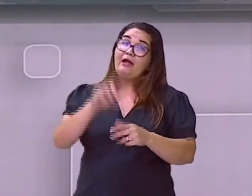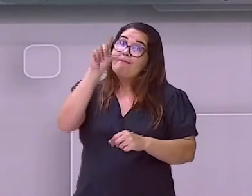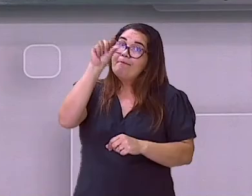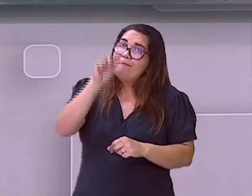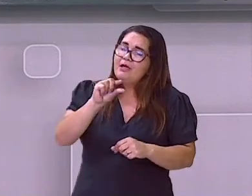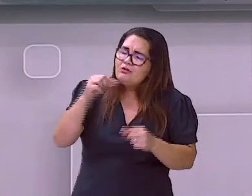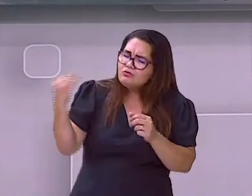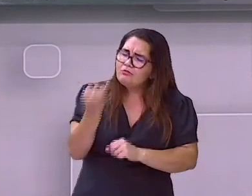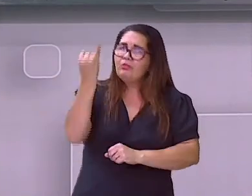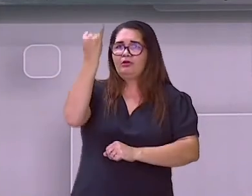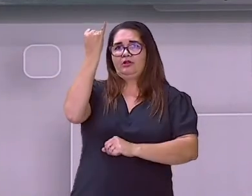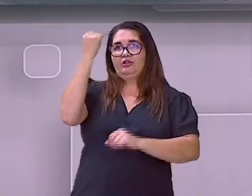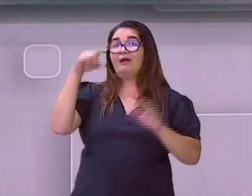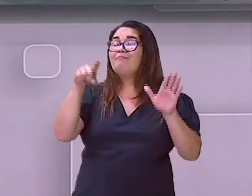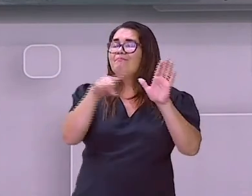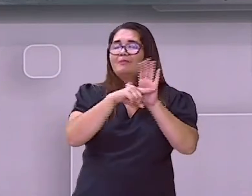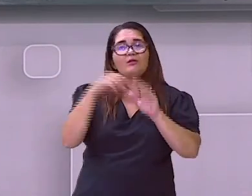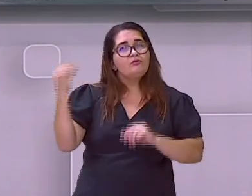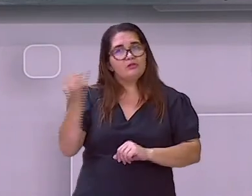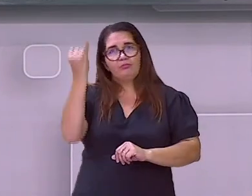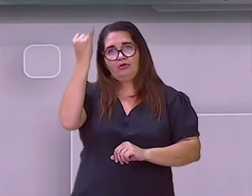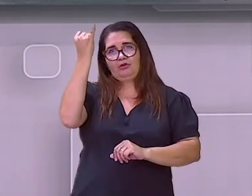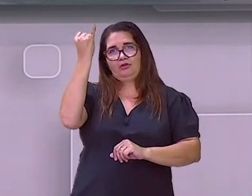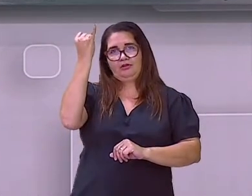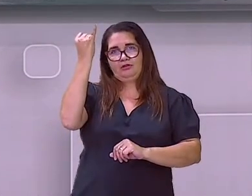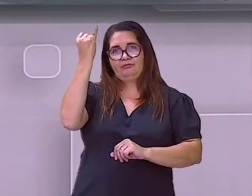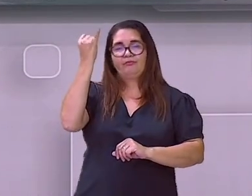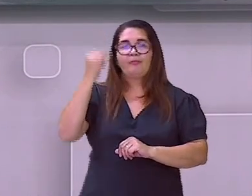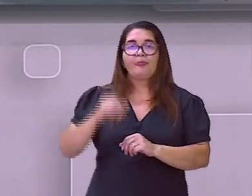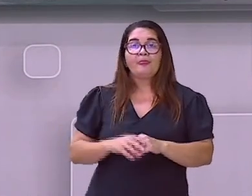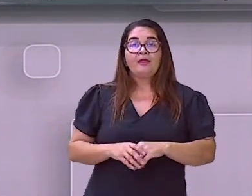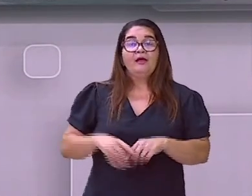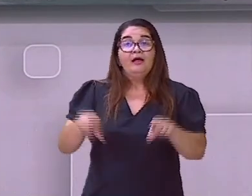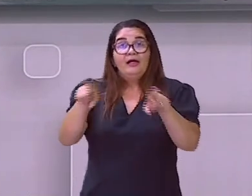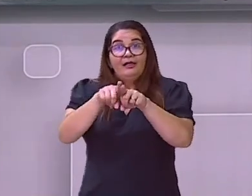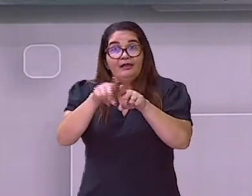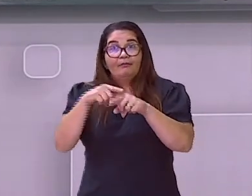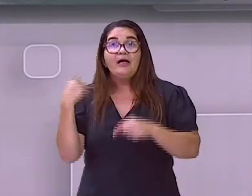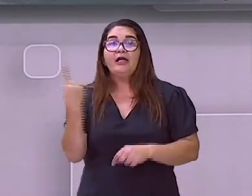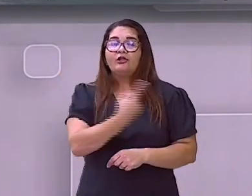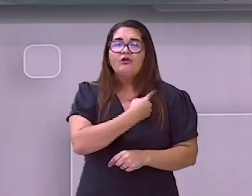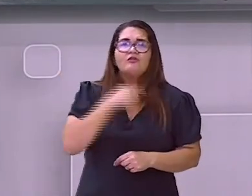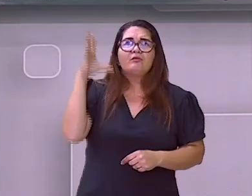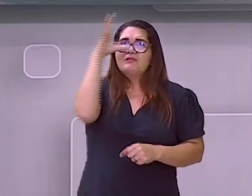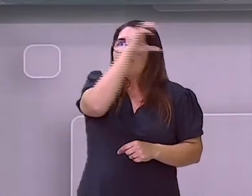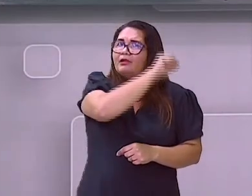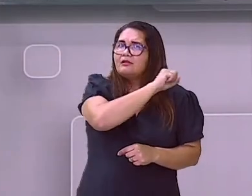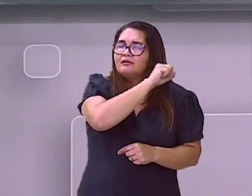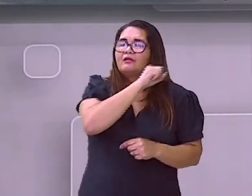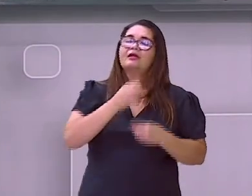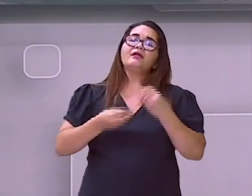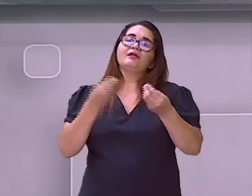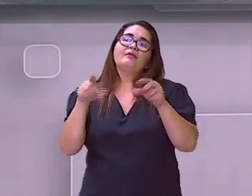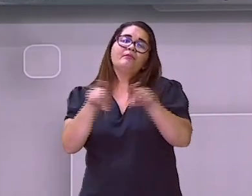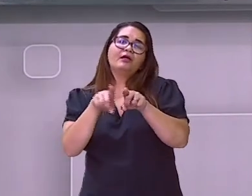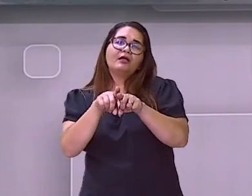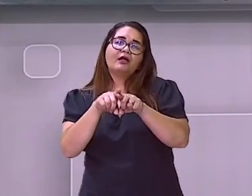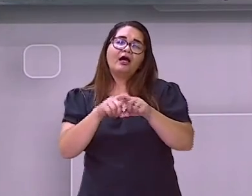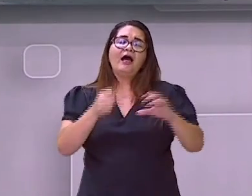vamos falar de um modo geral a característica, tá? No clima tropical,